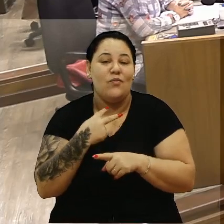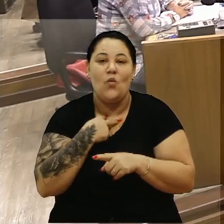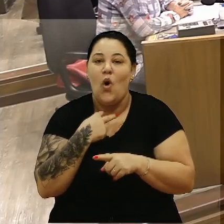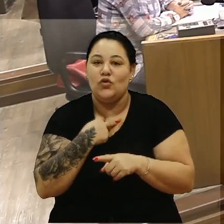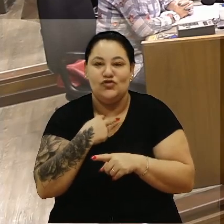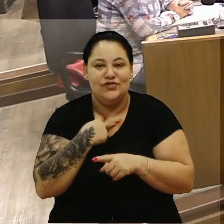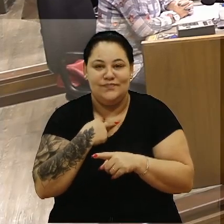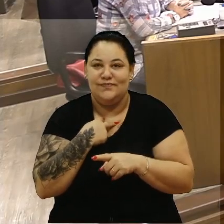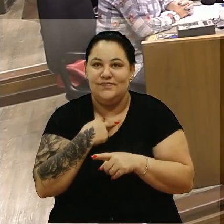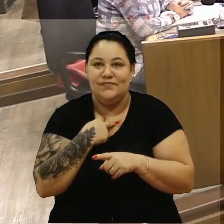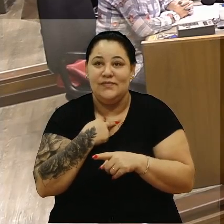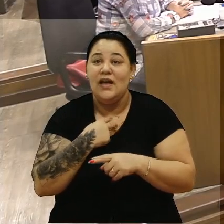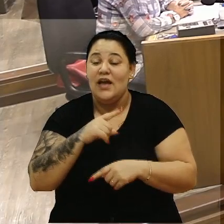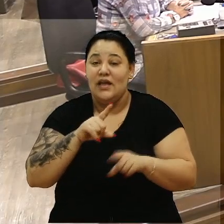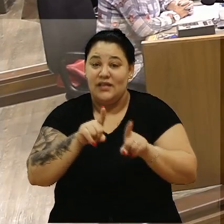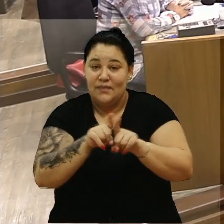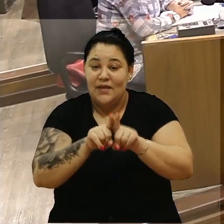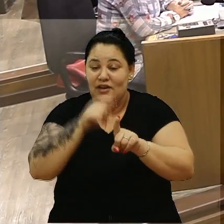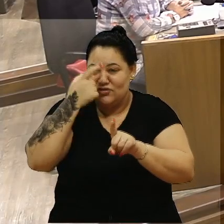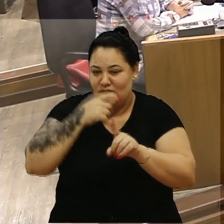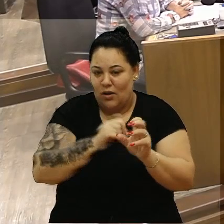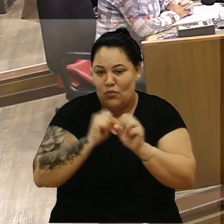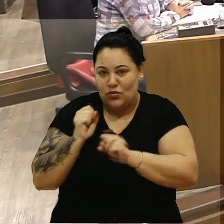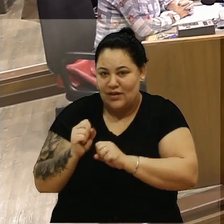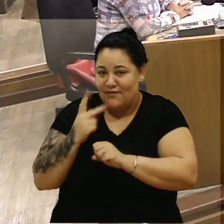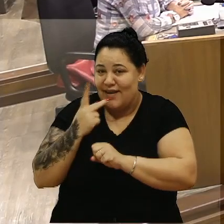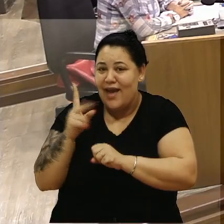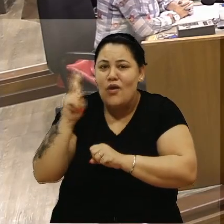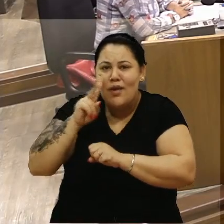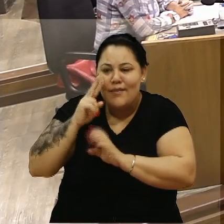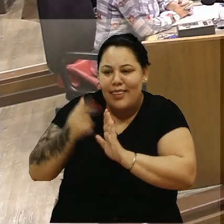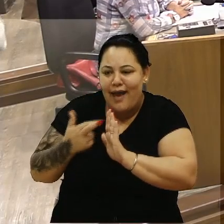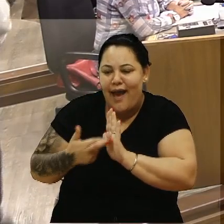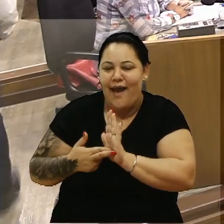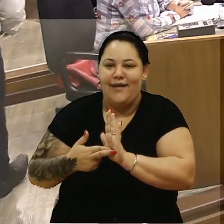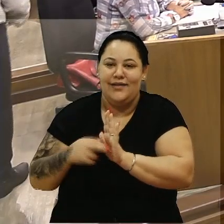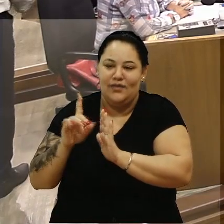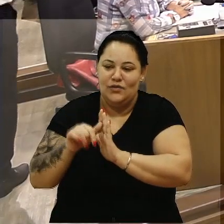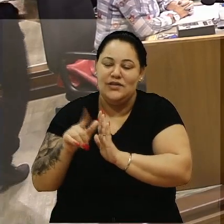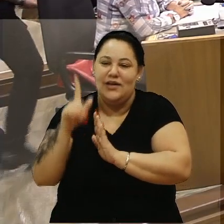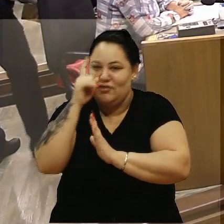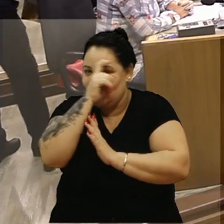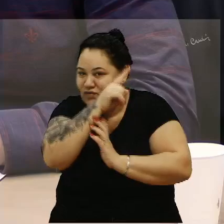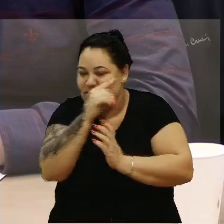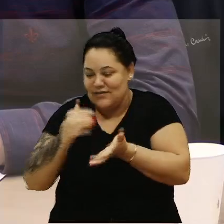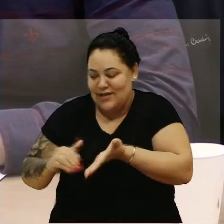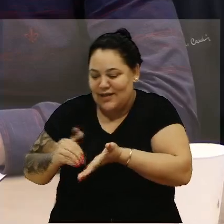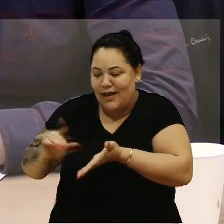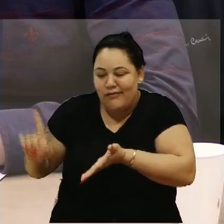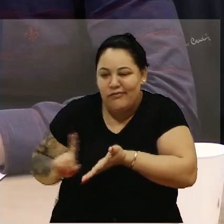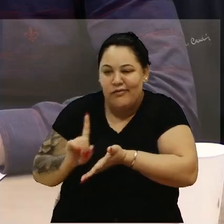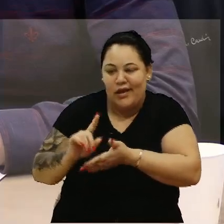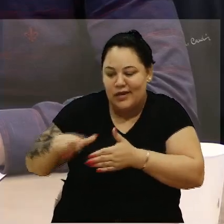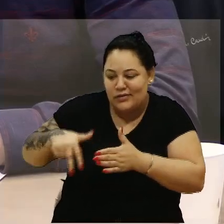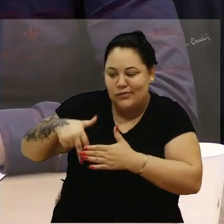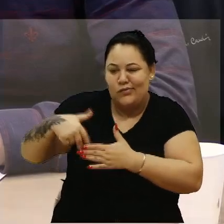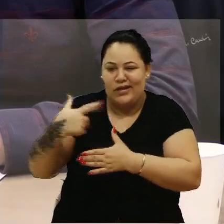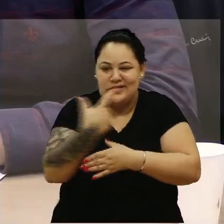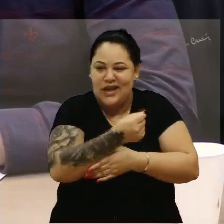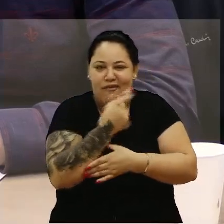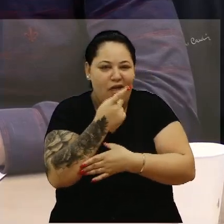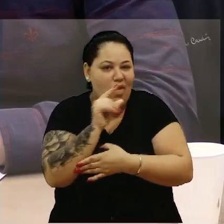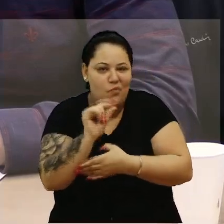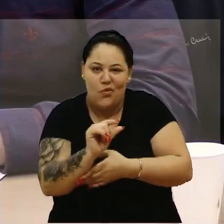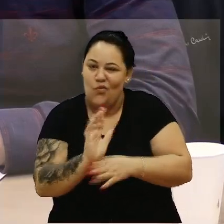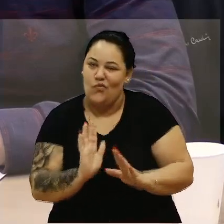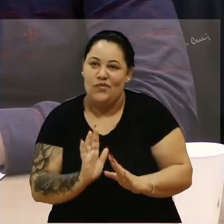Eu também achei que a gente ia poder falar, mas também me lembrei do regimento depois e é difícil, o secretário vem aqui, fala a parte dele e acaba indo embora. Eu acho que seria bom, mas daqui a pouco